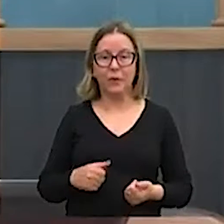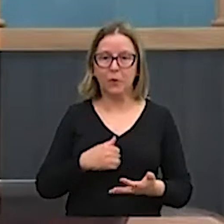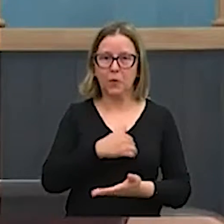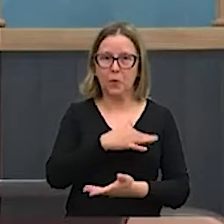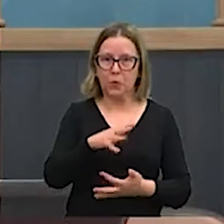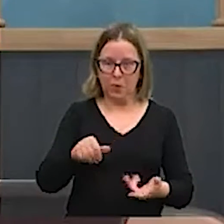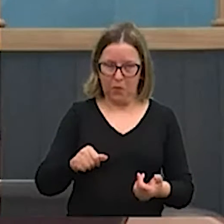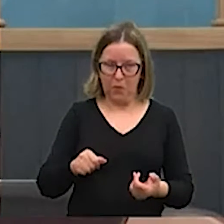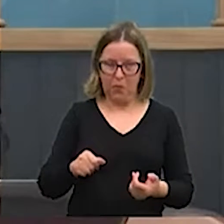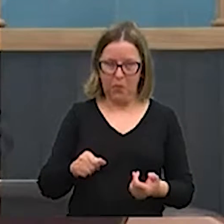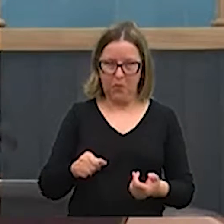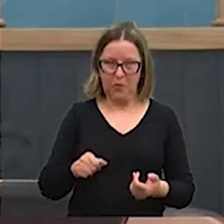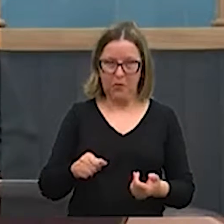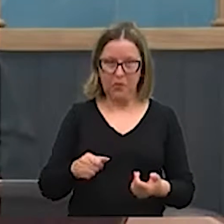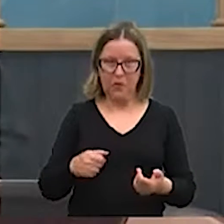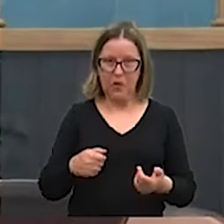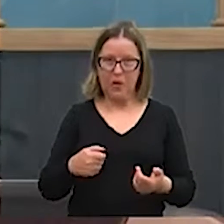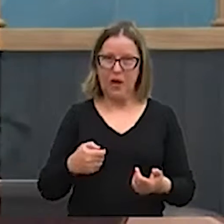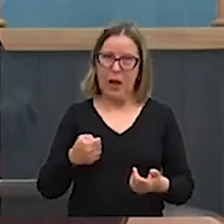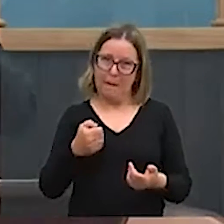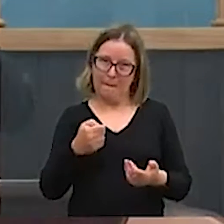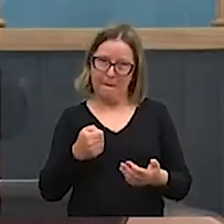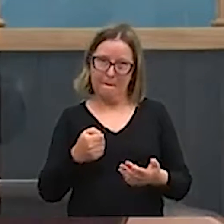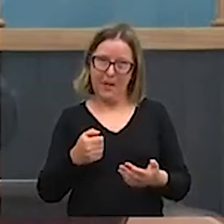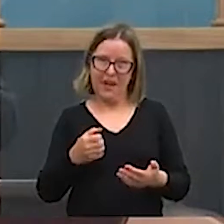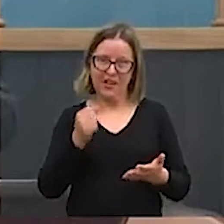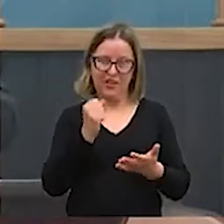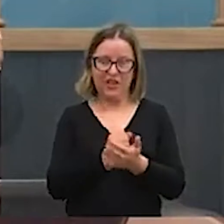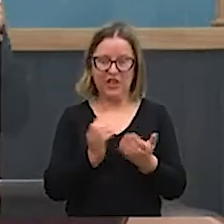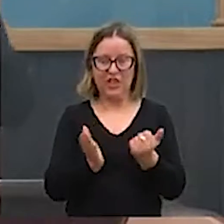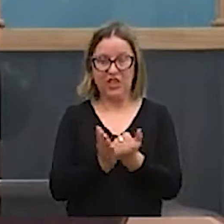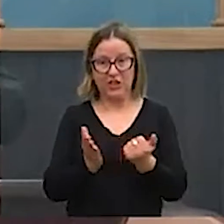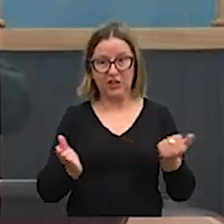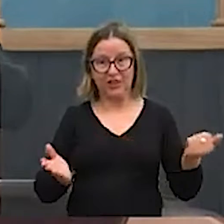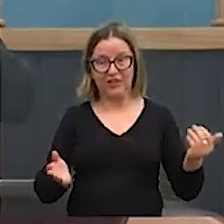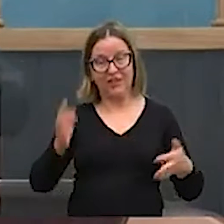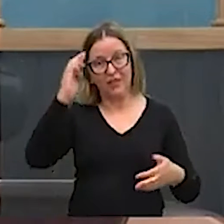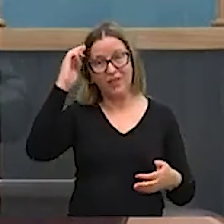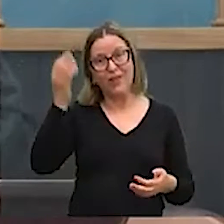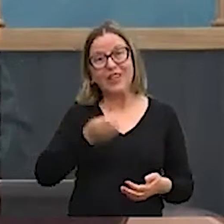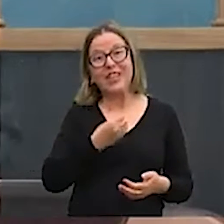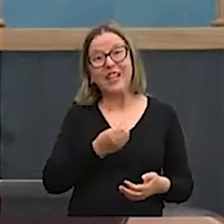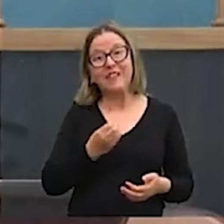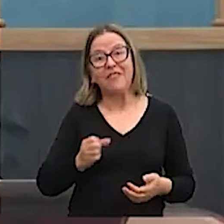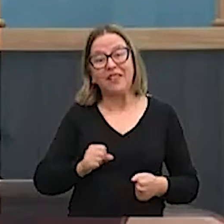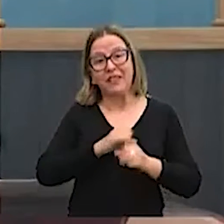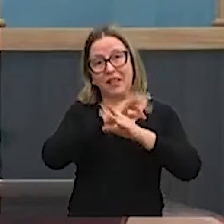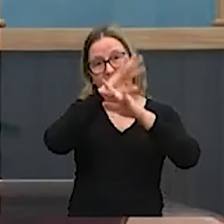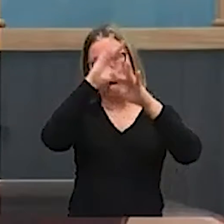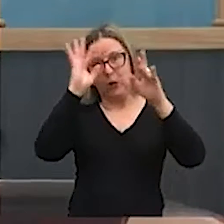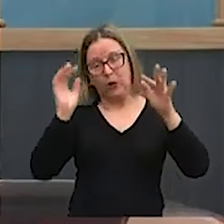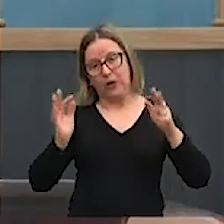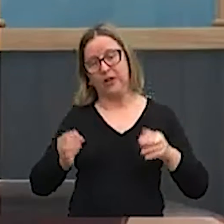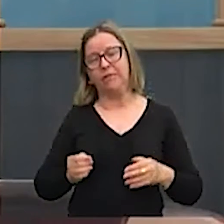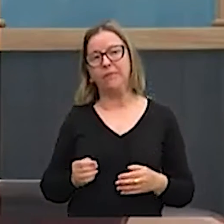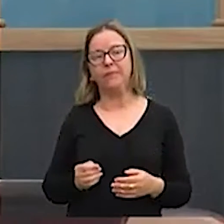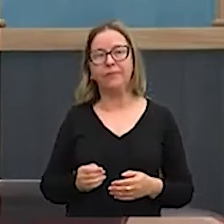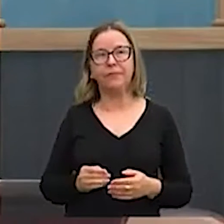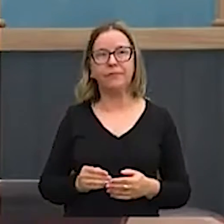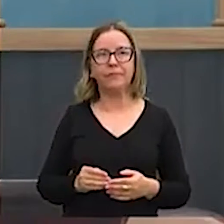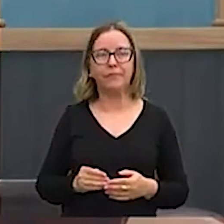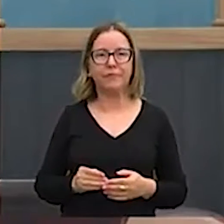o Senhor da vida e da glória. Ao fazer isso, ele se condenaria.